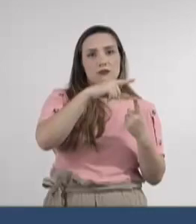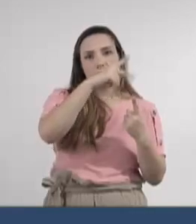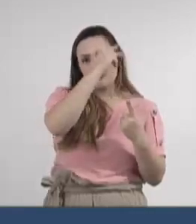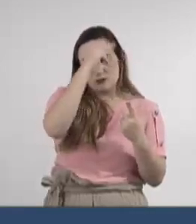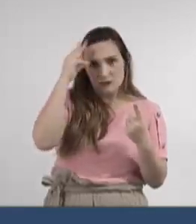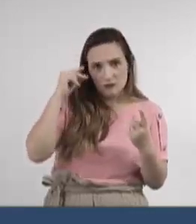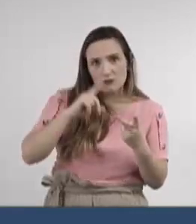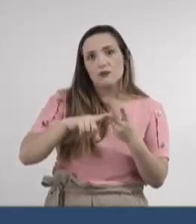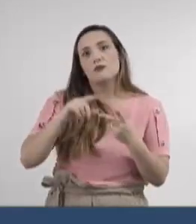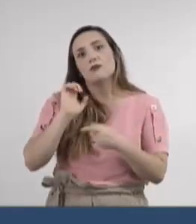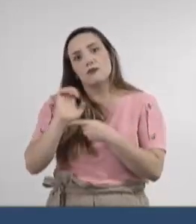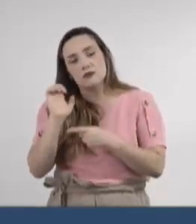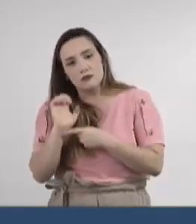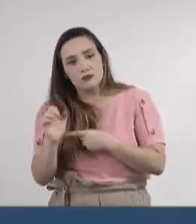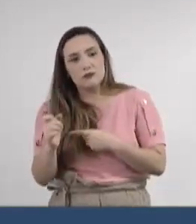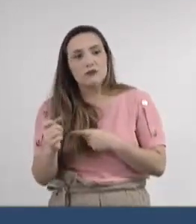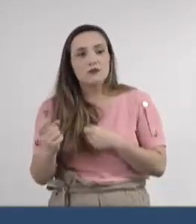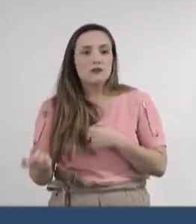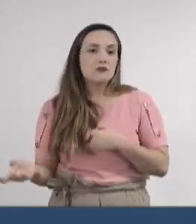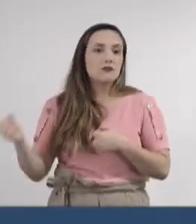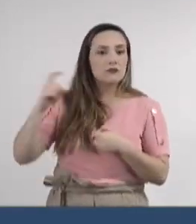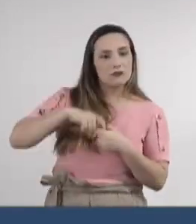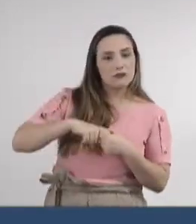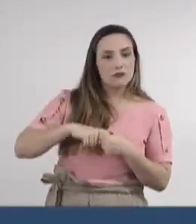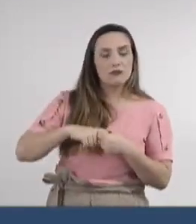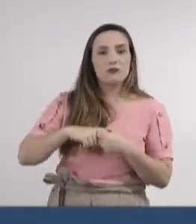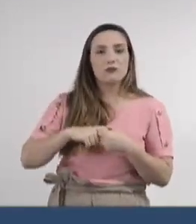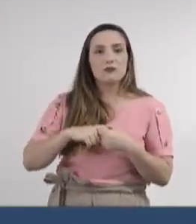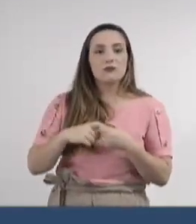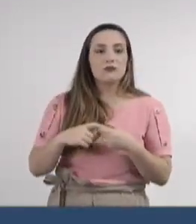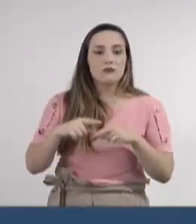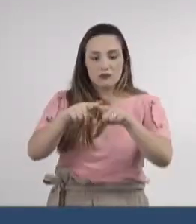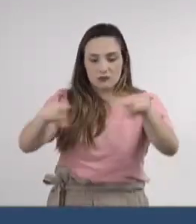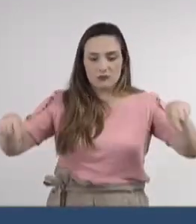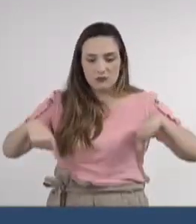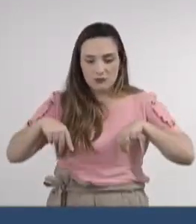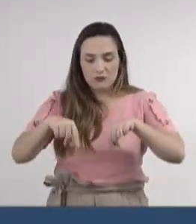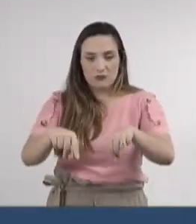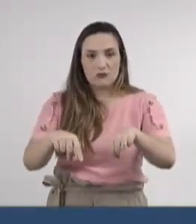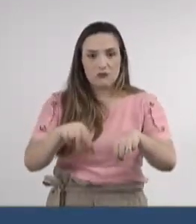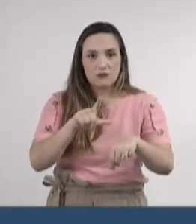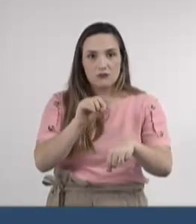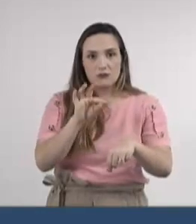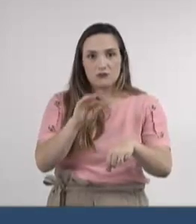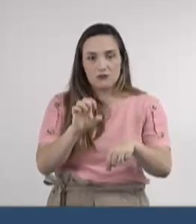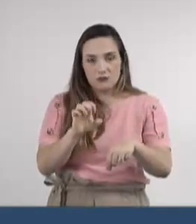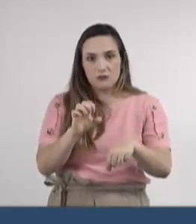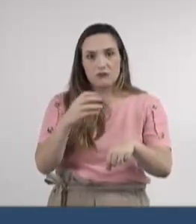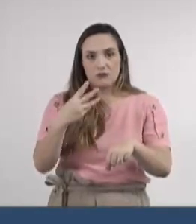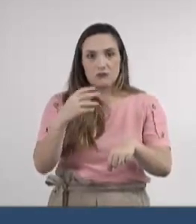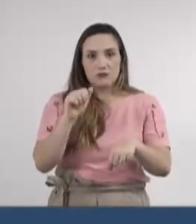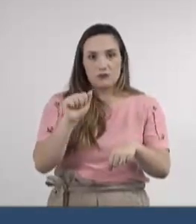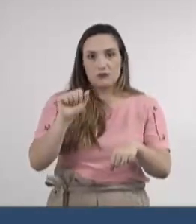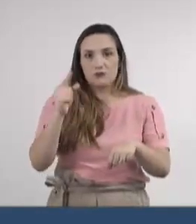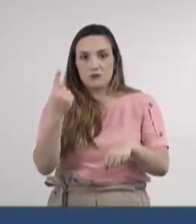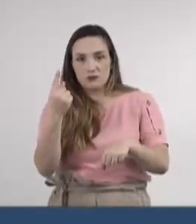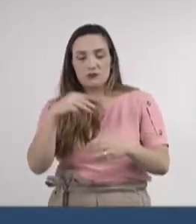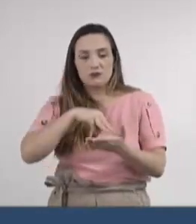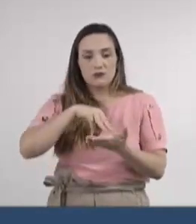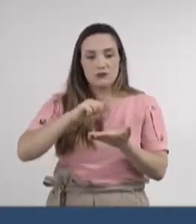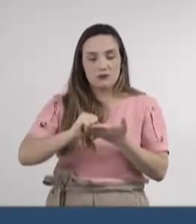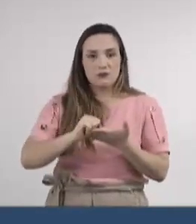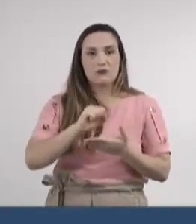estadual, na reversão da doação da área correspondente ao lote 3A1, registrado na matrícula